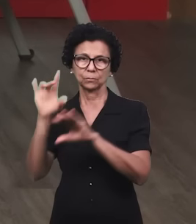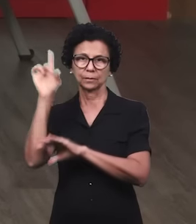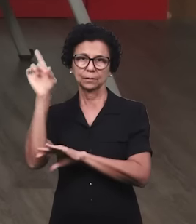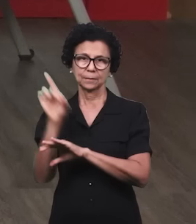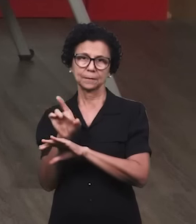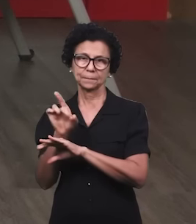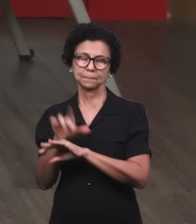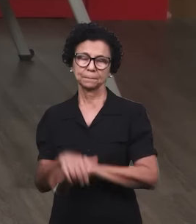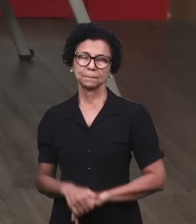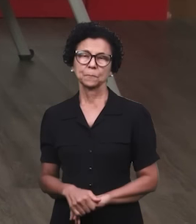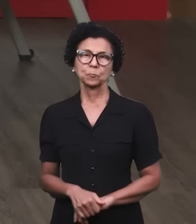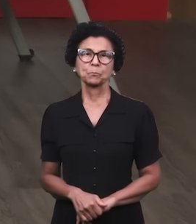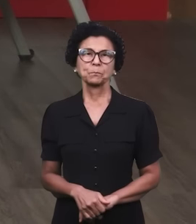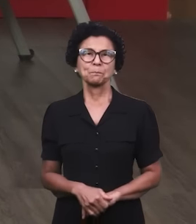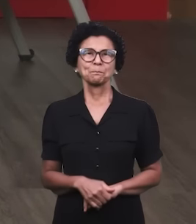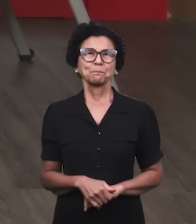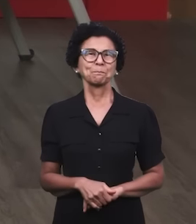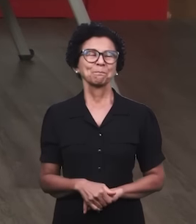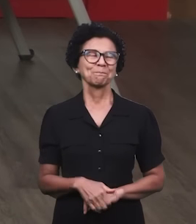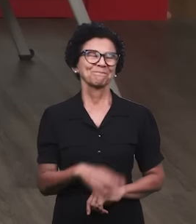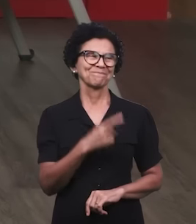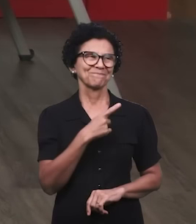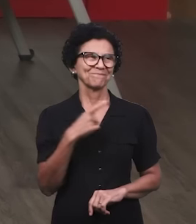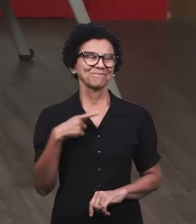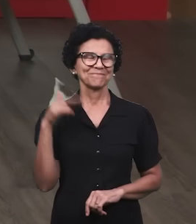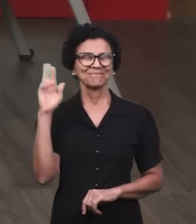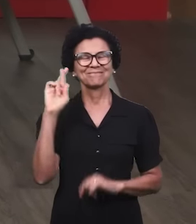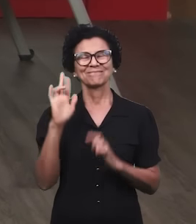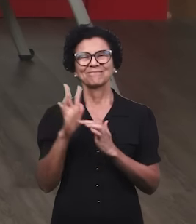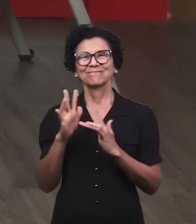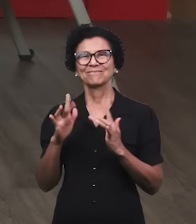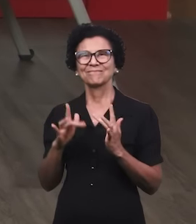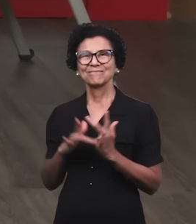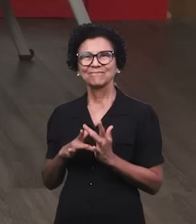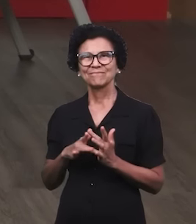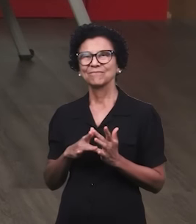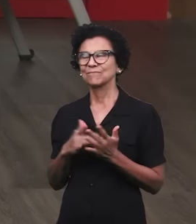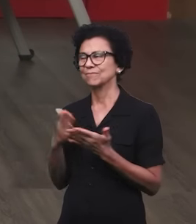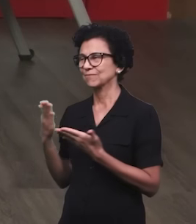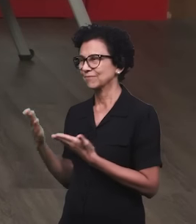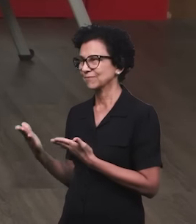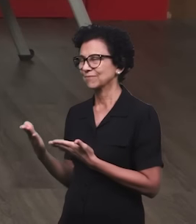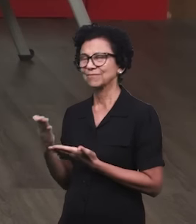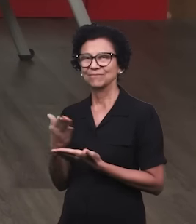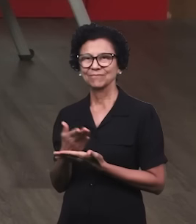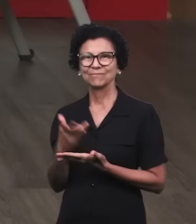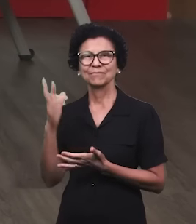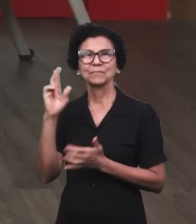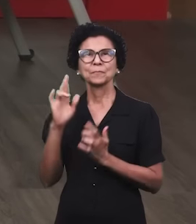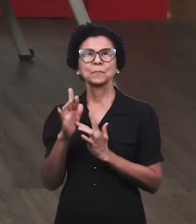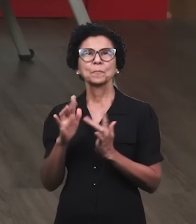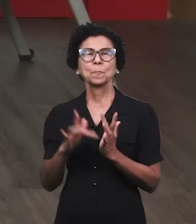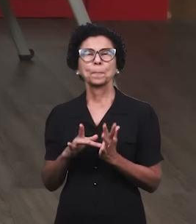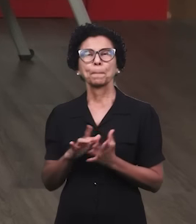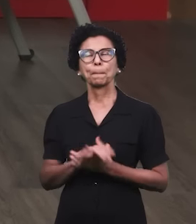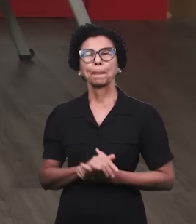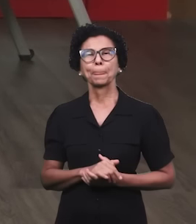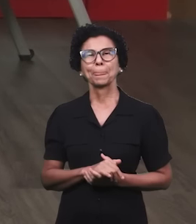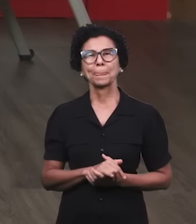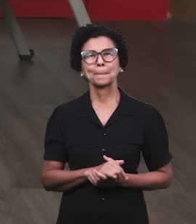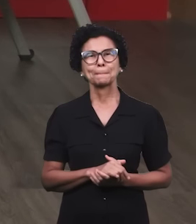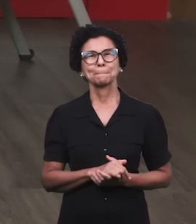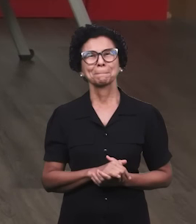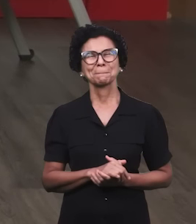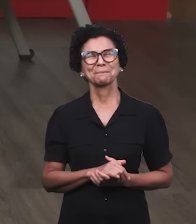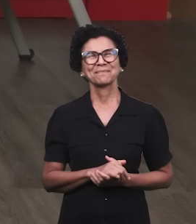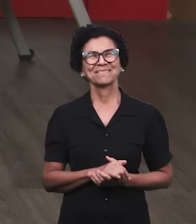aqui então. Pastor Eduardo, Pai Senhor. A paz do Senhor, pastor Ian, Vinícius, a todos que nos acompanham.